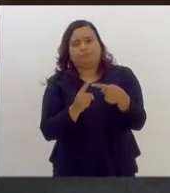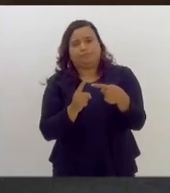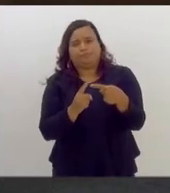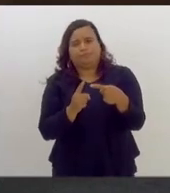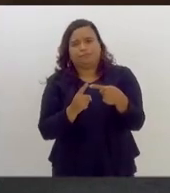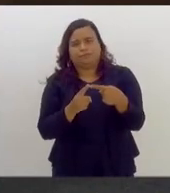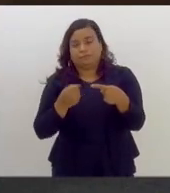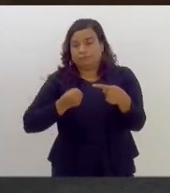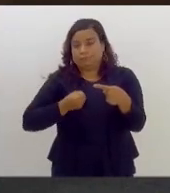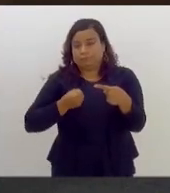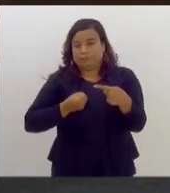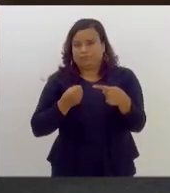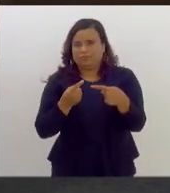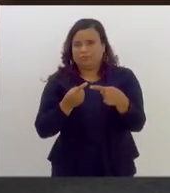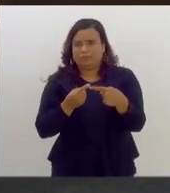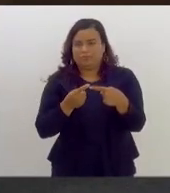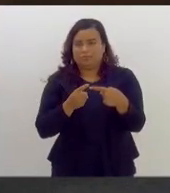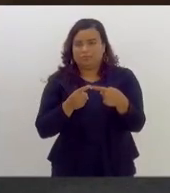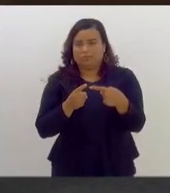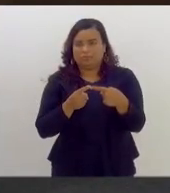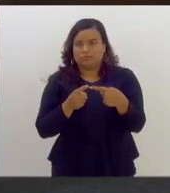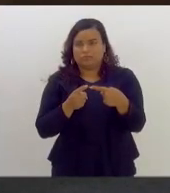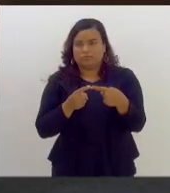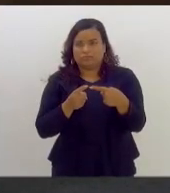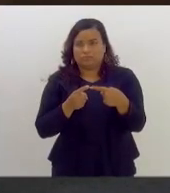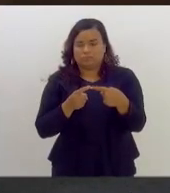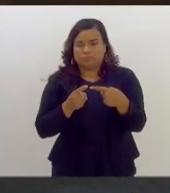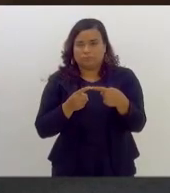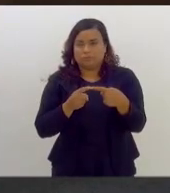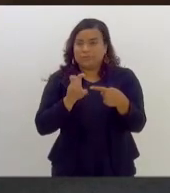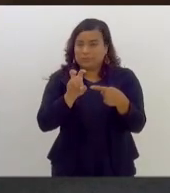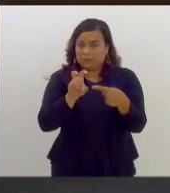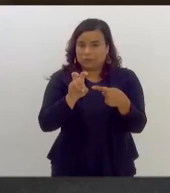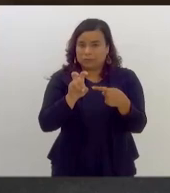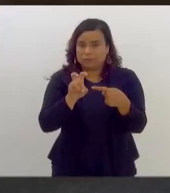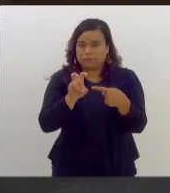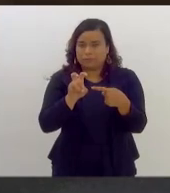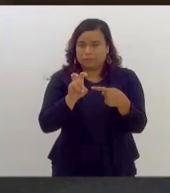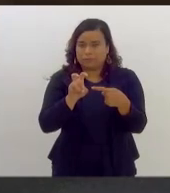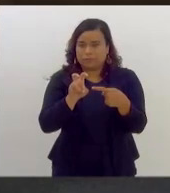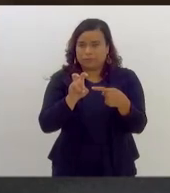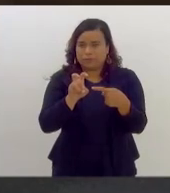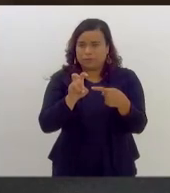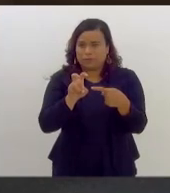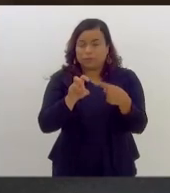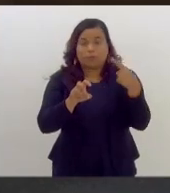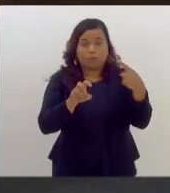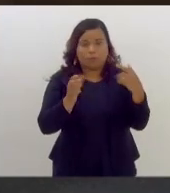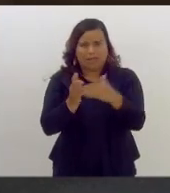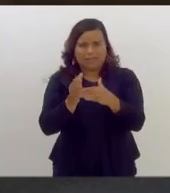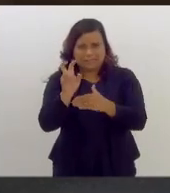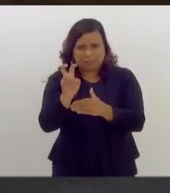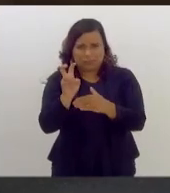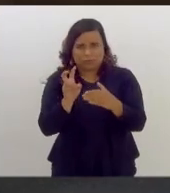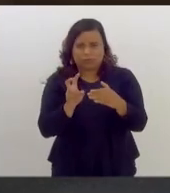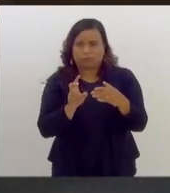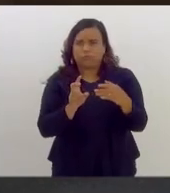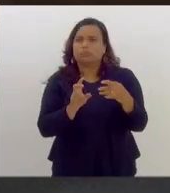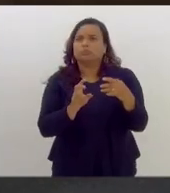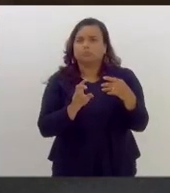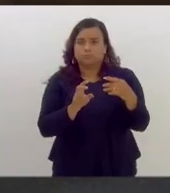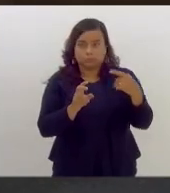número 5, de 1 a 5, de 1 a